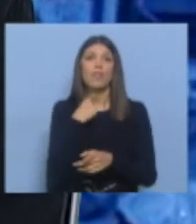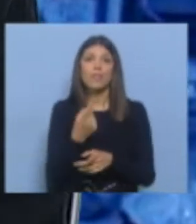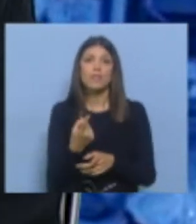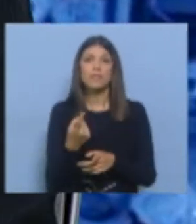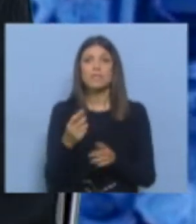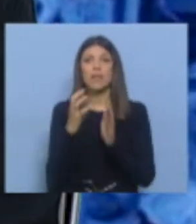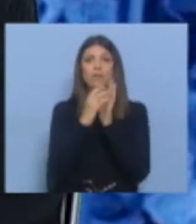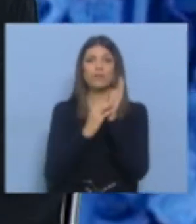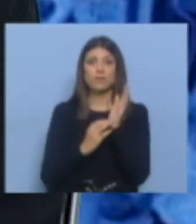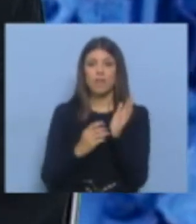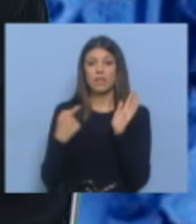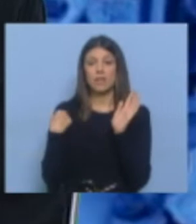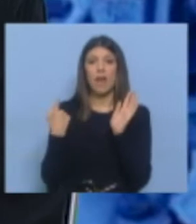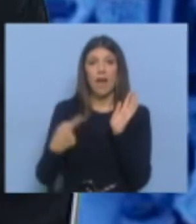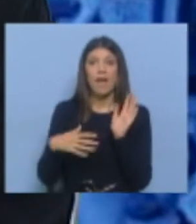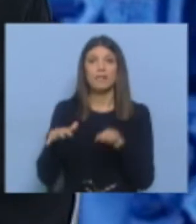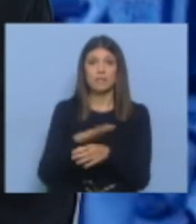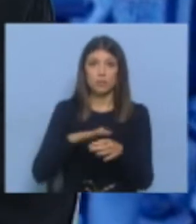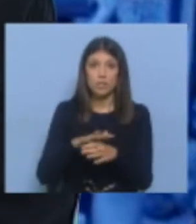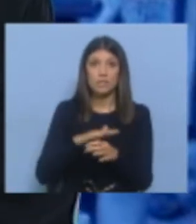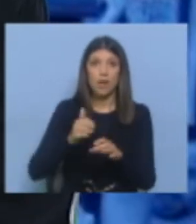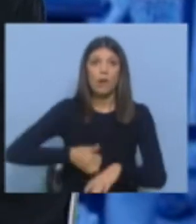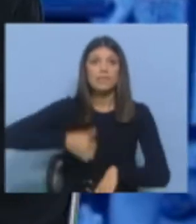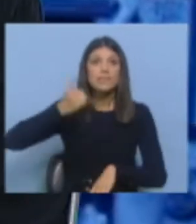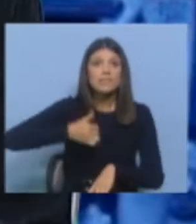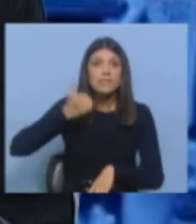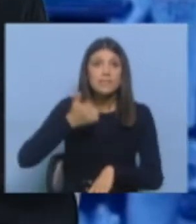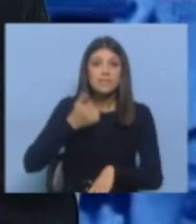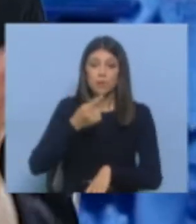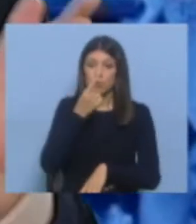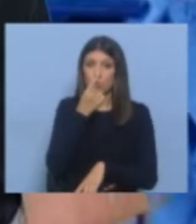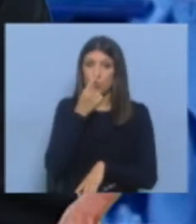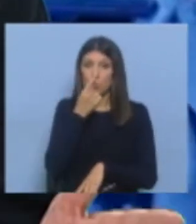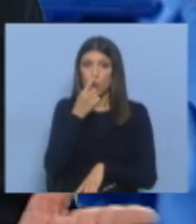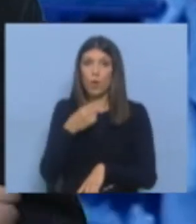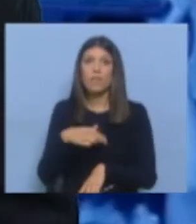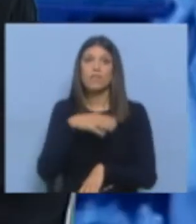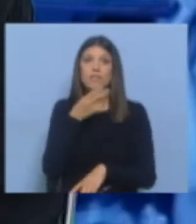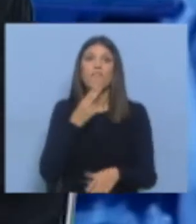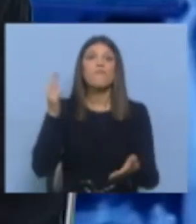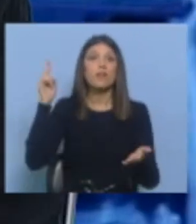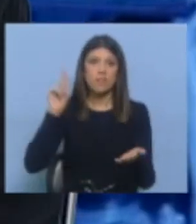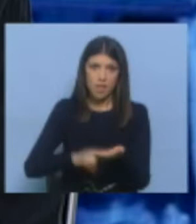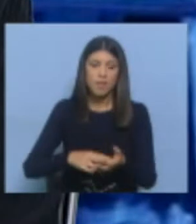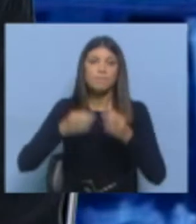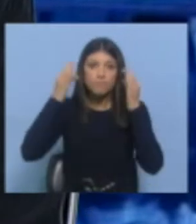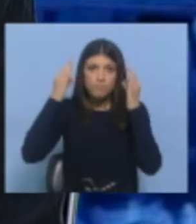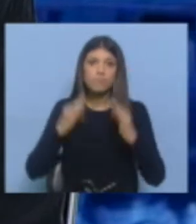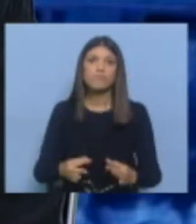dizia é daqueles casos em que mais vale dizer a verdade e a transparência do